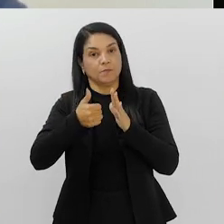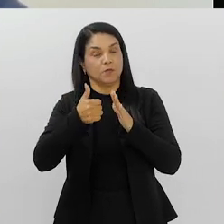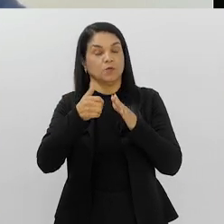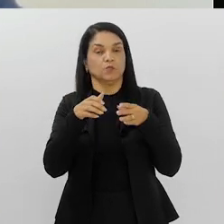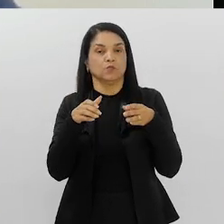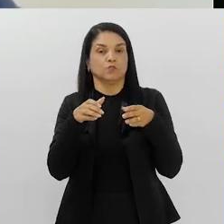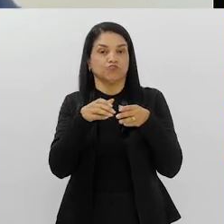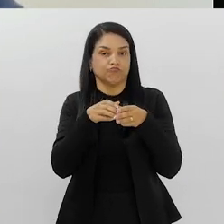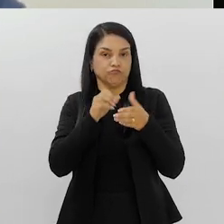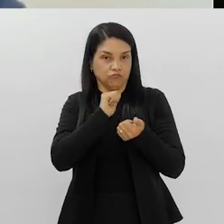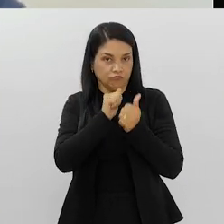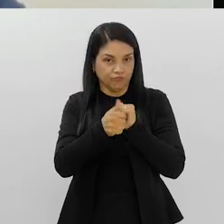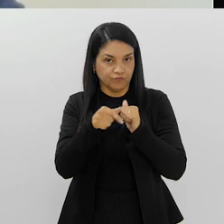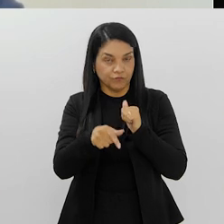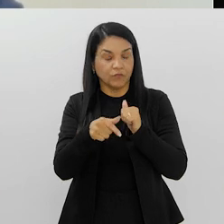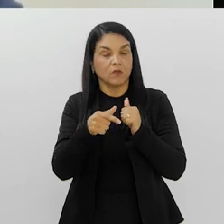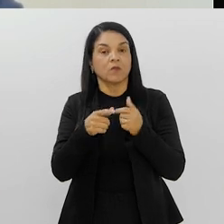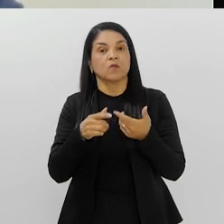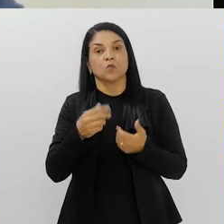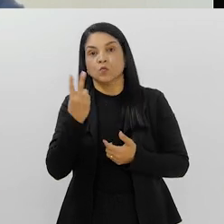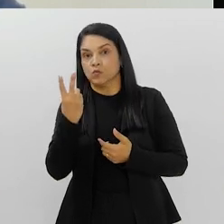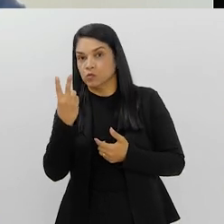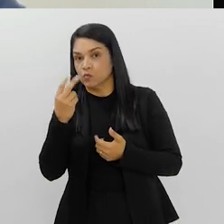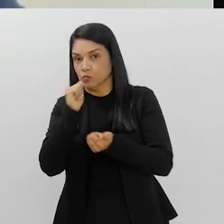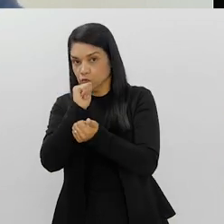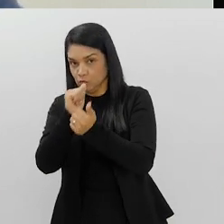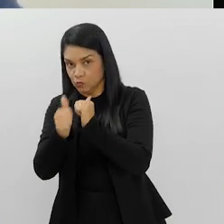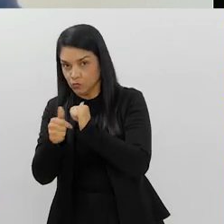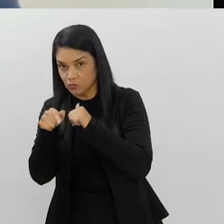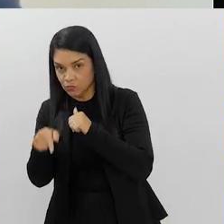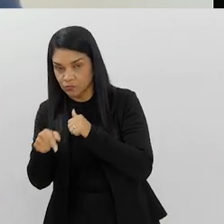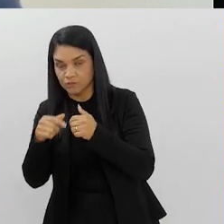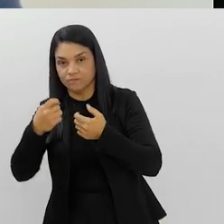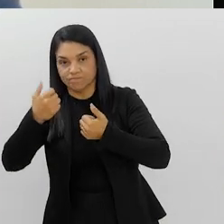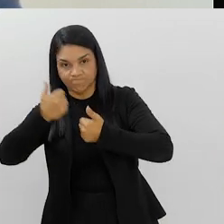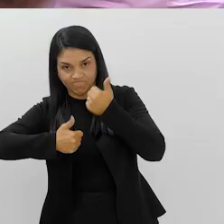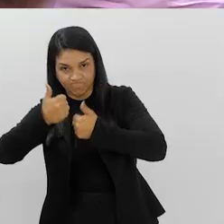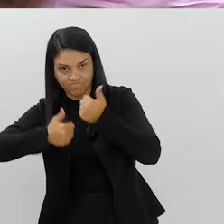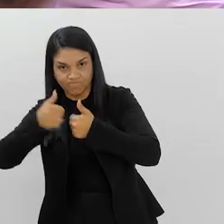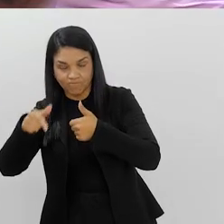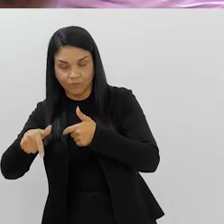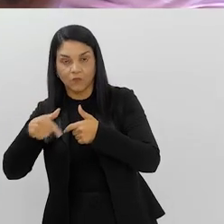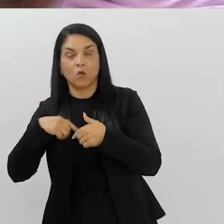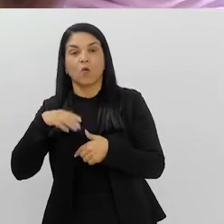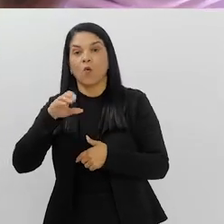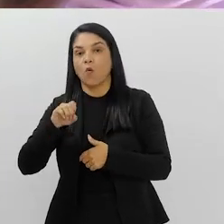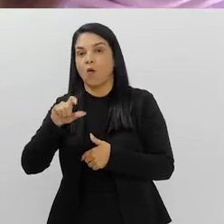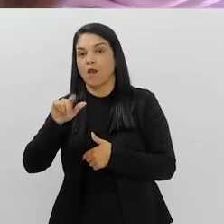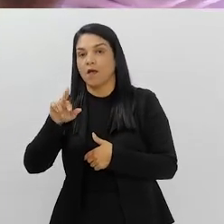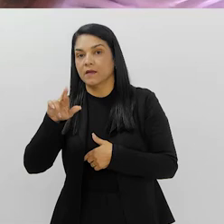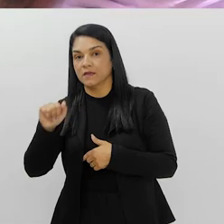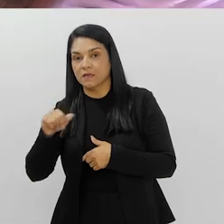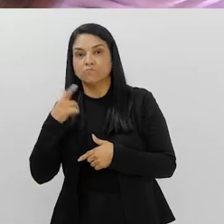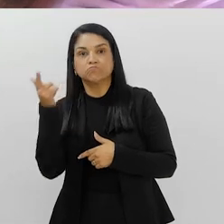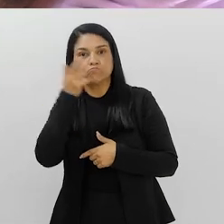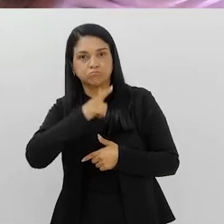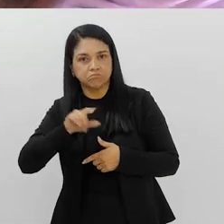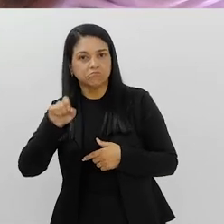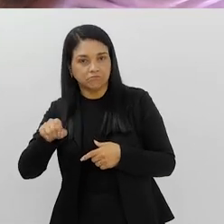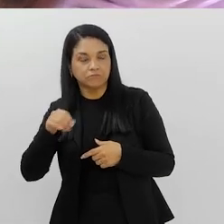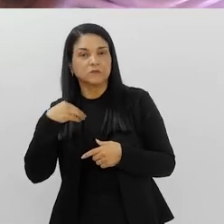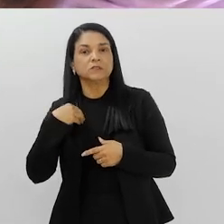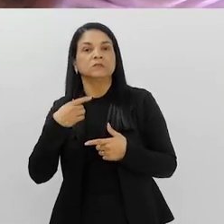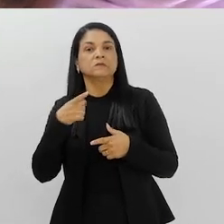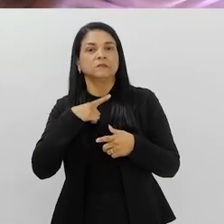Já no jogo de volta, foi um jogo muito equilibrado, onde eu vejo o Olaria com 2 chances reais na primeira parte.